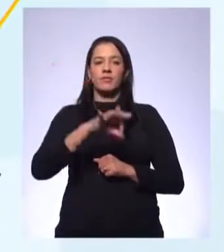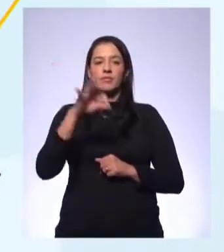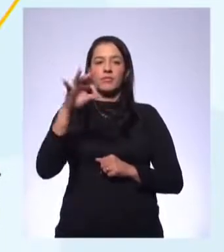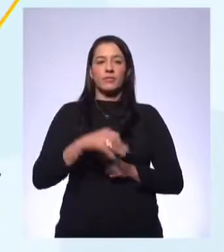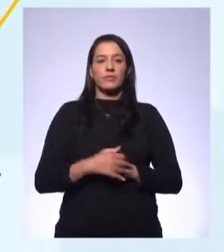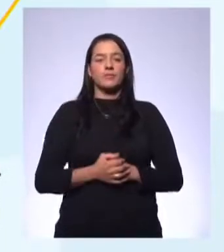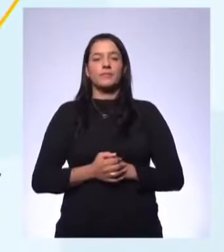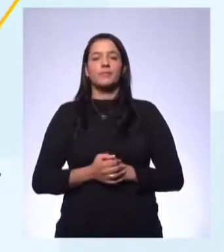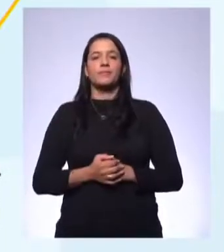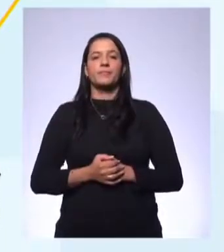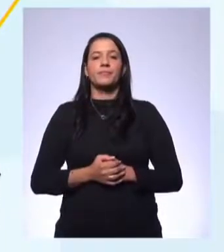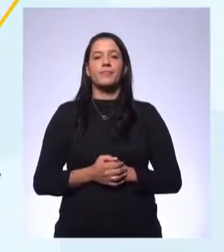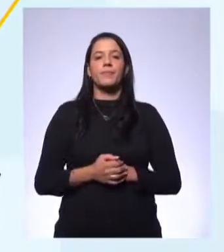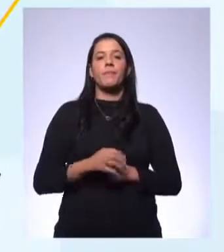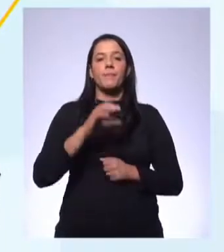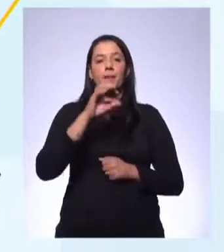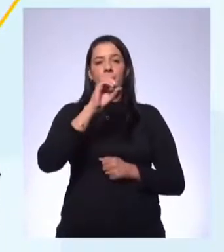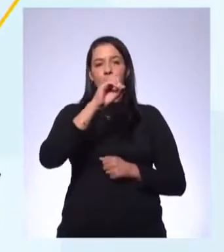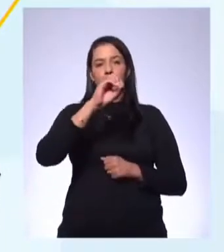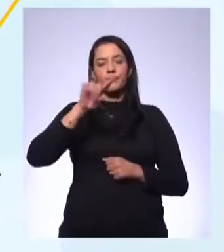aí.